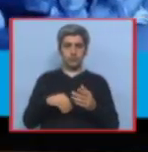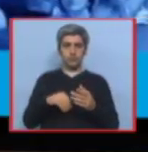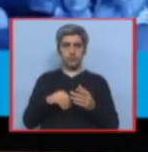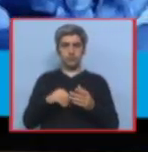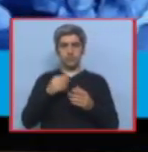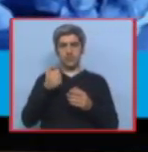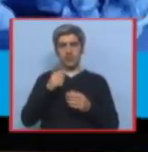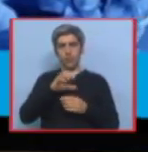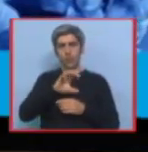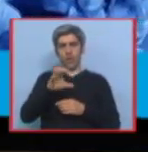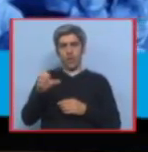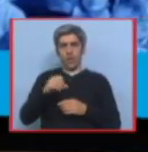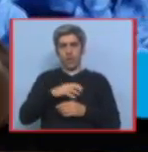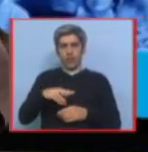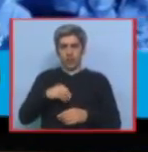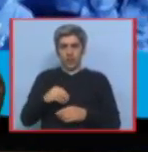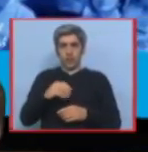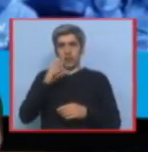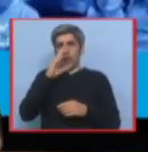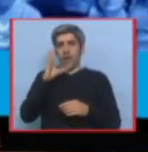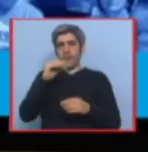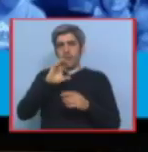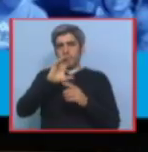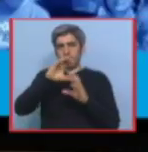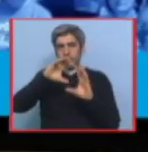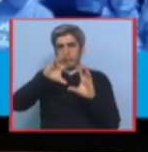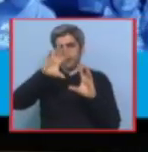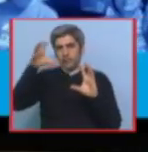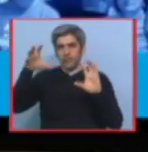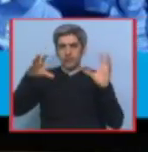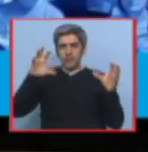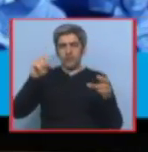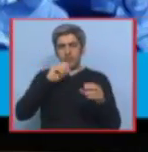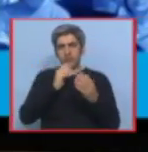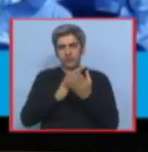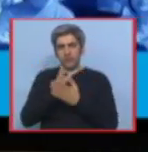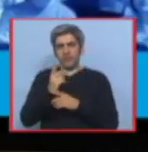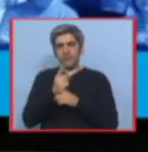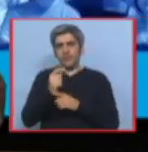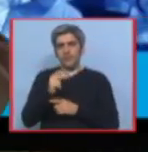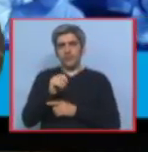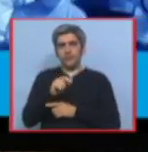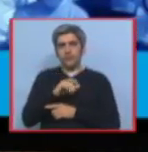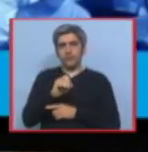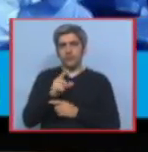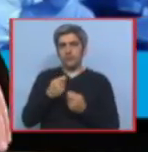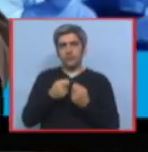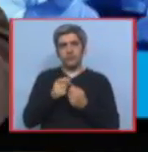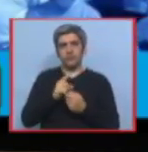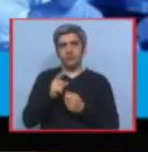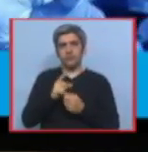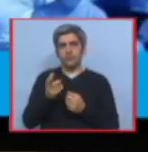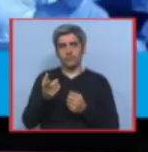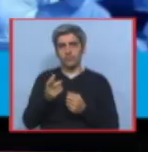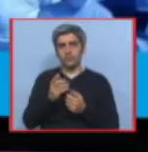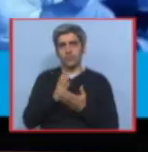5 continentes do mundo. E se houvesse mais continentes, certamente estaria, porque o Evangelho não se coaduna